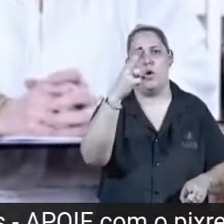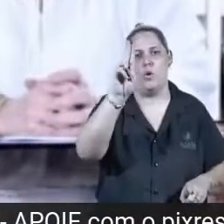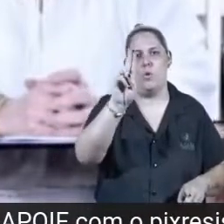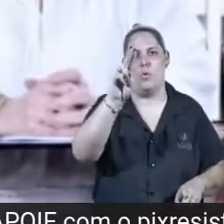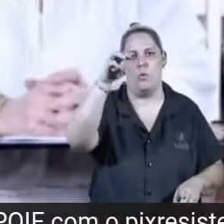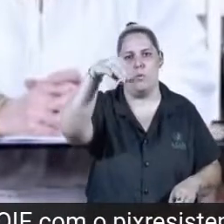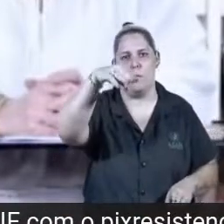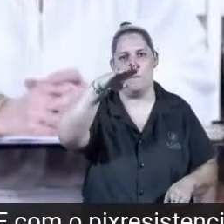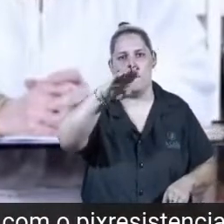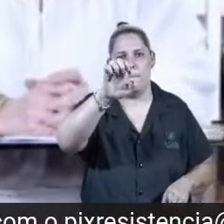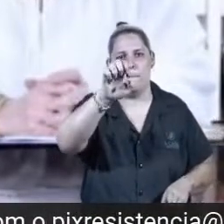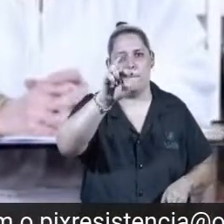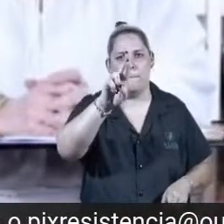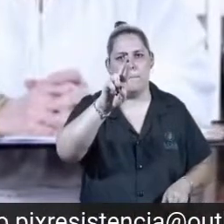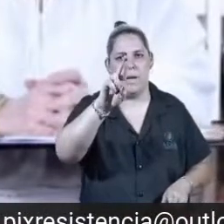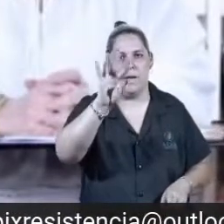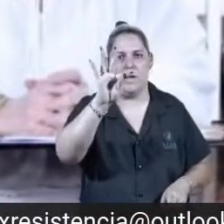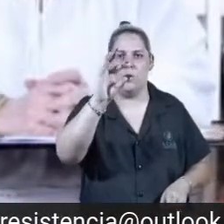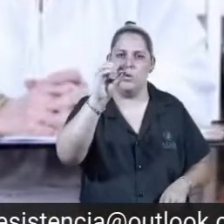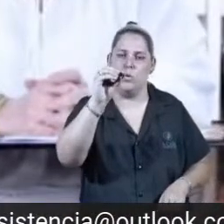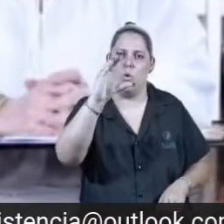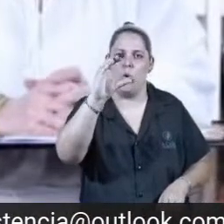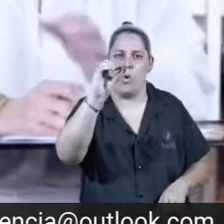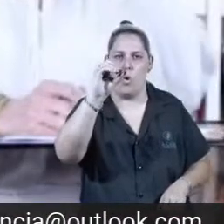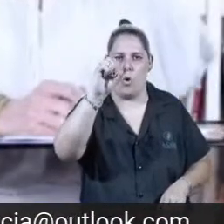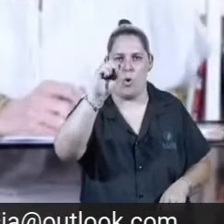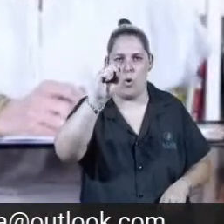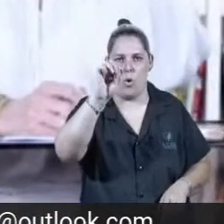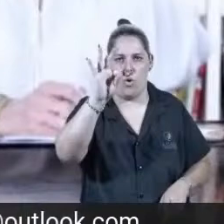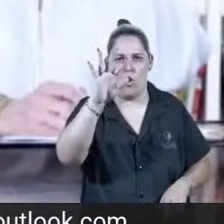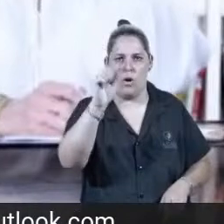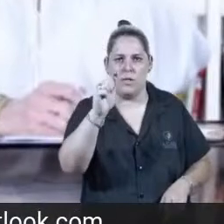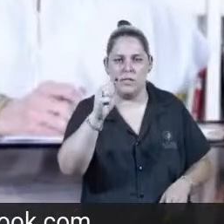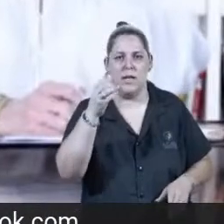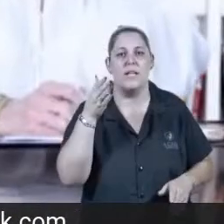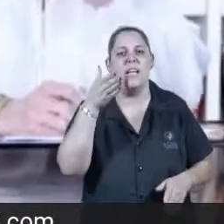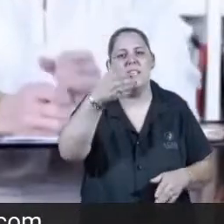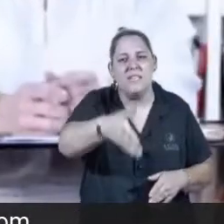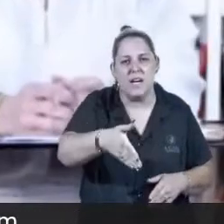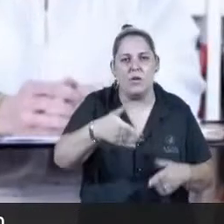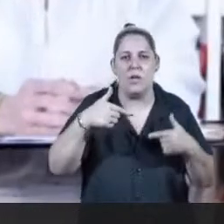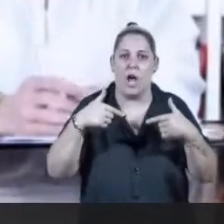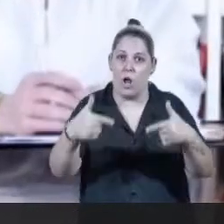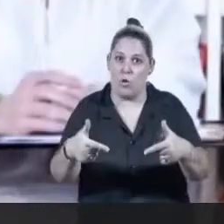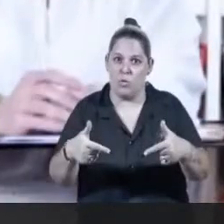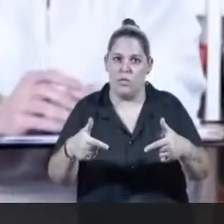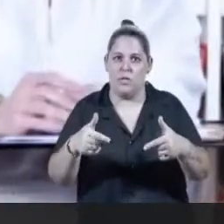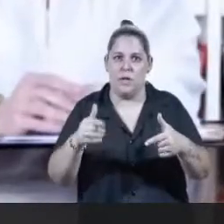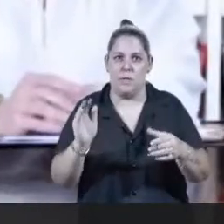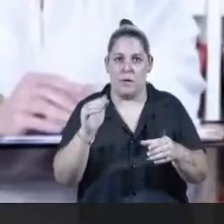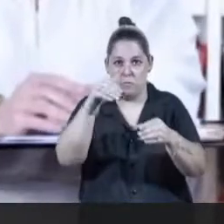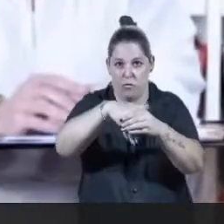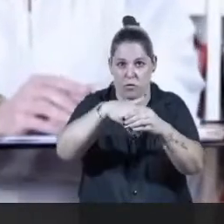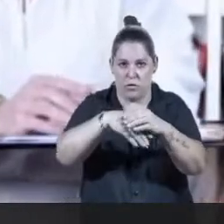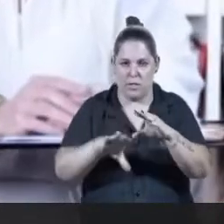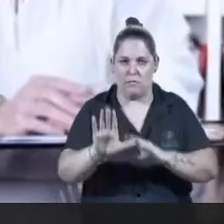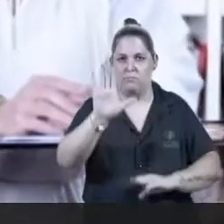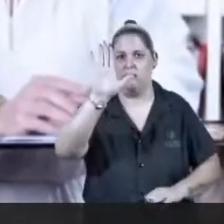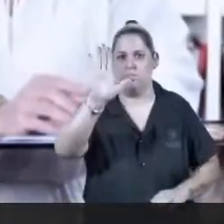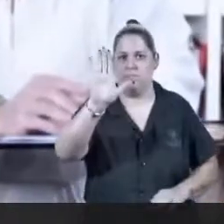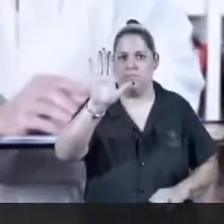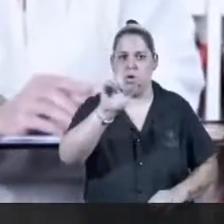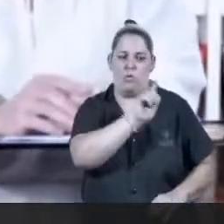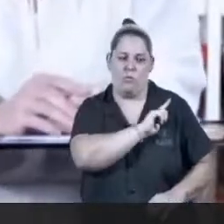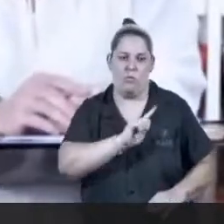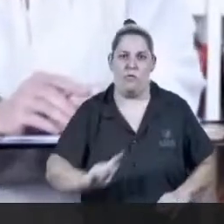uma novidade boa, que está entrando na disputa para o governo de Pernambuco. Estamos conversando muito e haveremos de encontrar